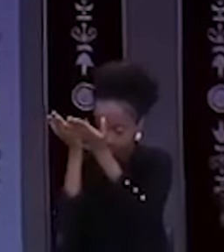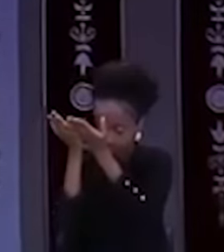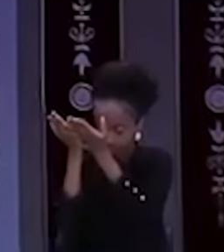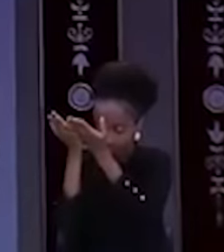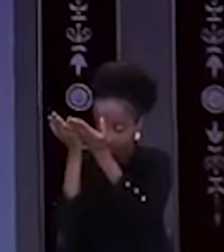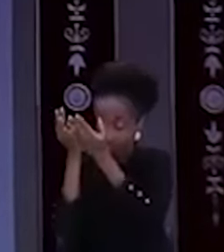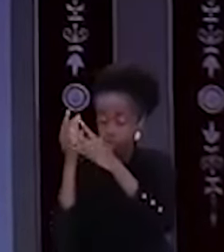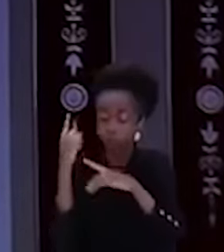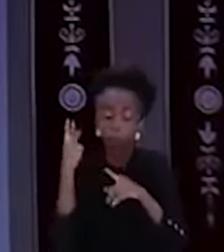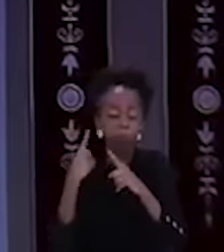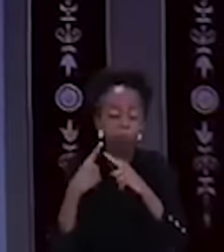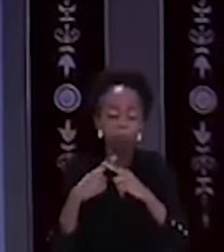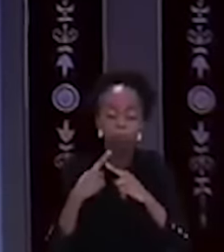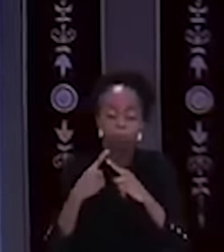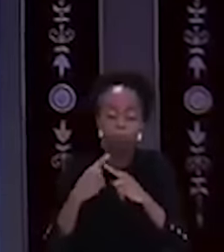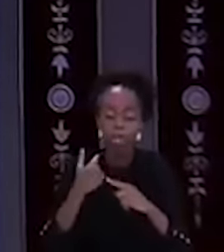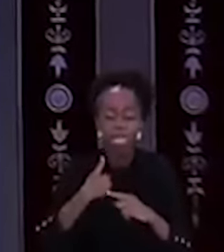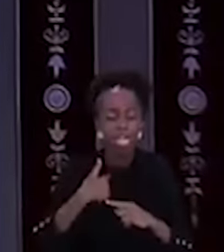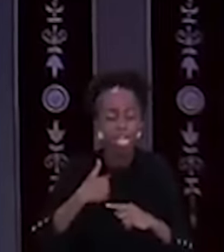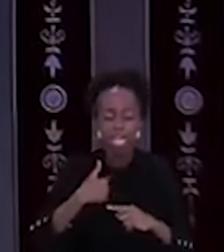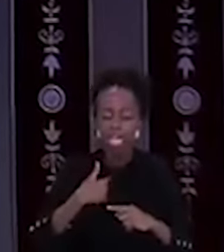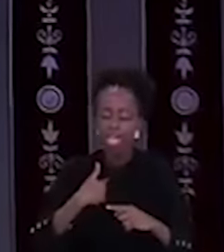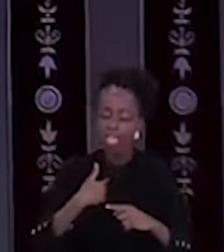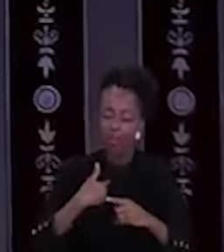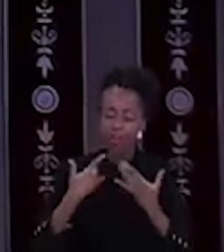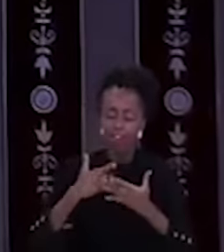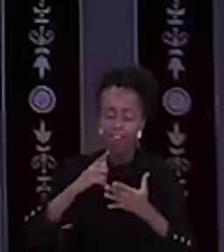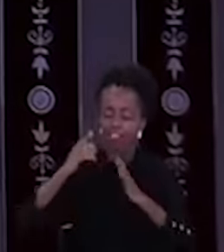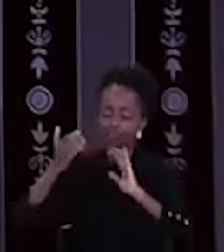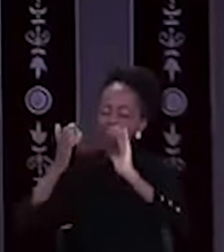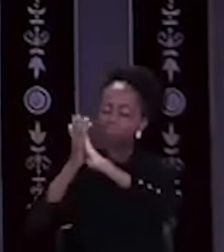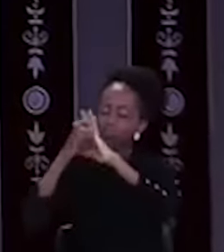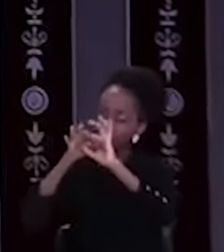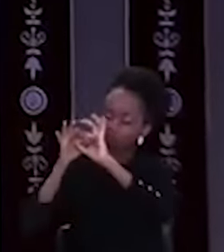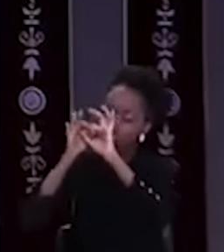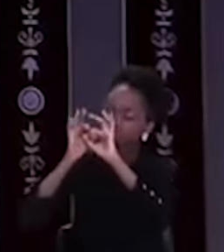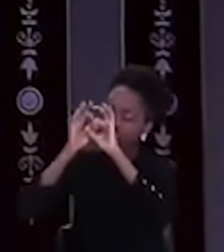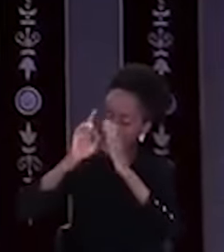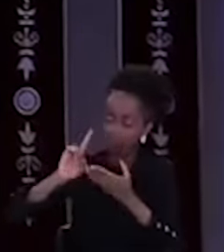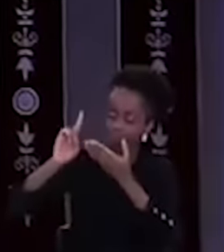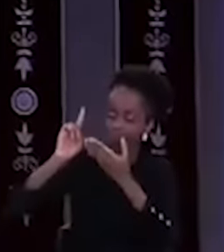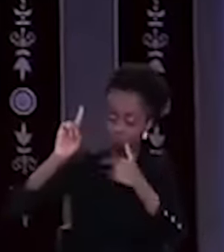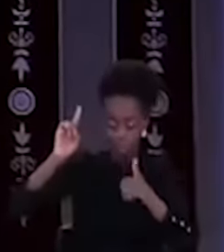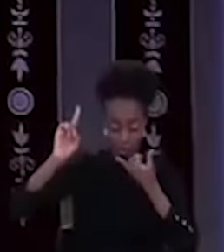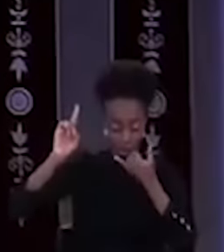porque já não sou mais solteiro. Fale, eu quero dizer para Ti